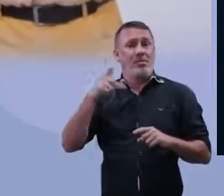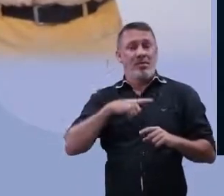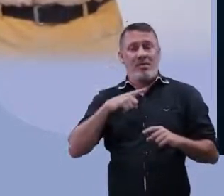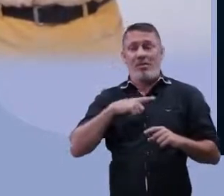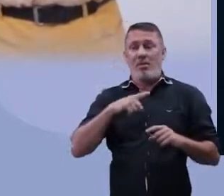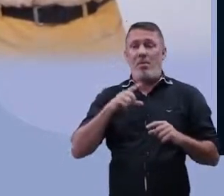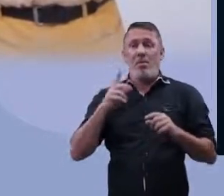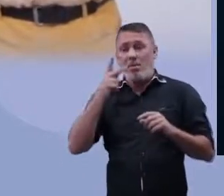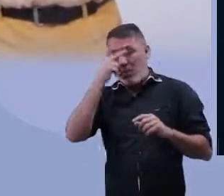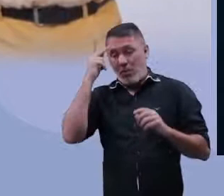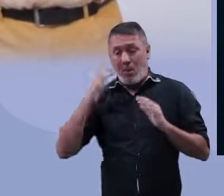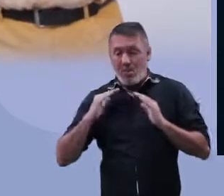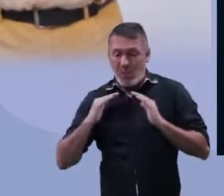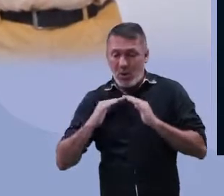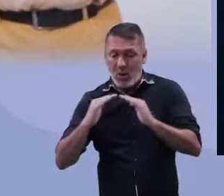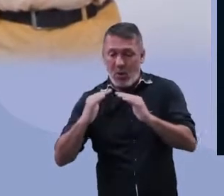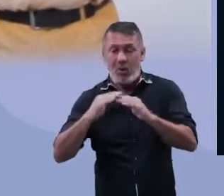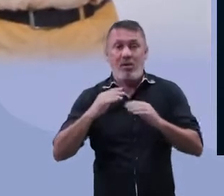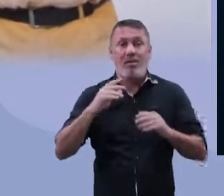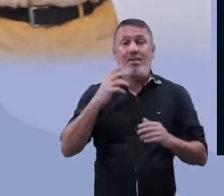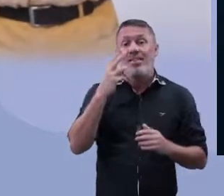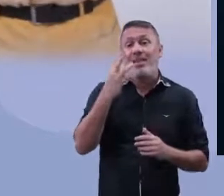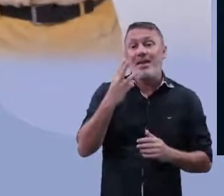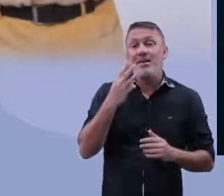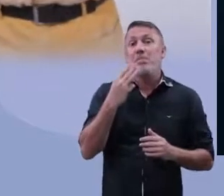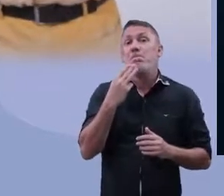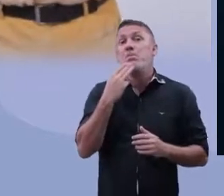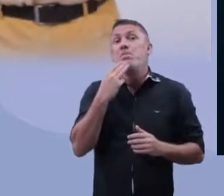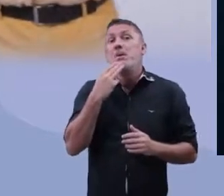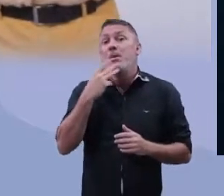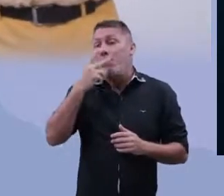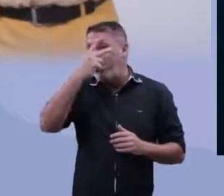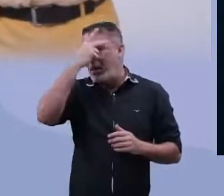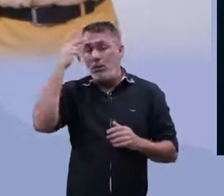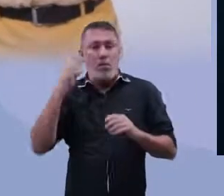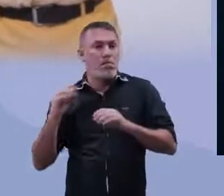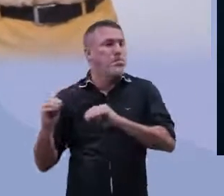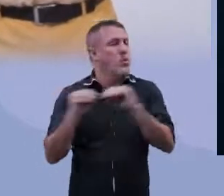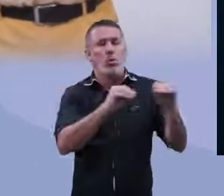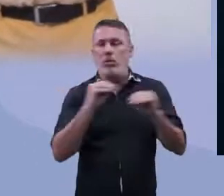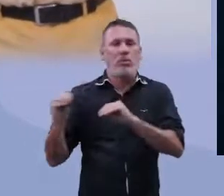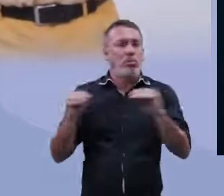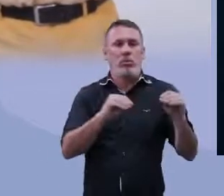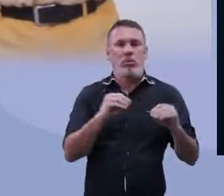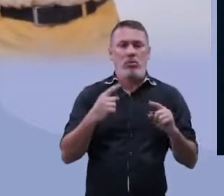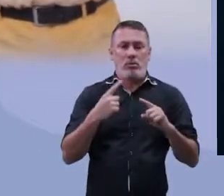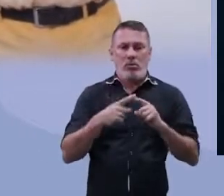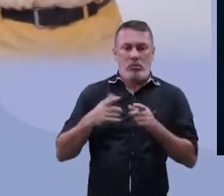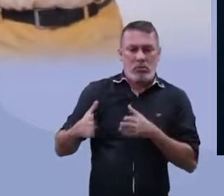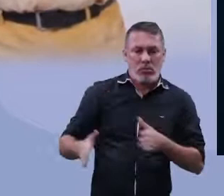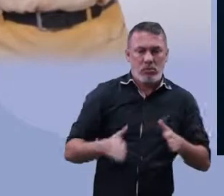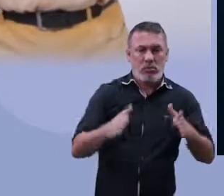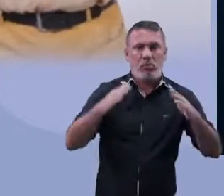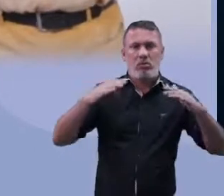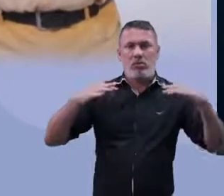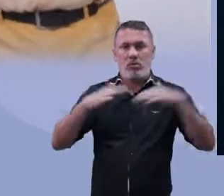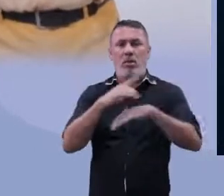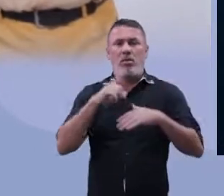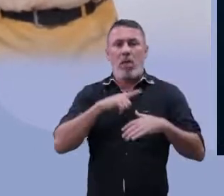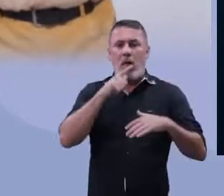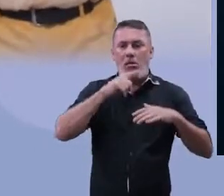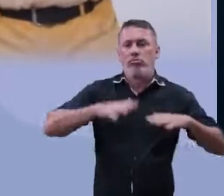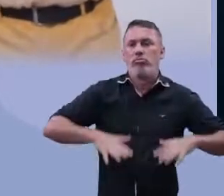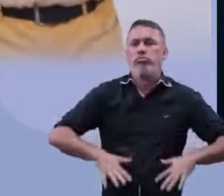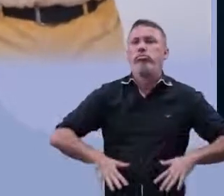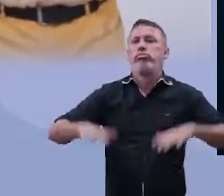mais de 3 milhões de seres humanos. Praticamente 2 cidades, né, estão ficando submersas